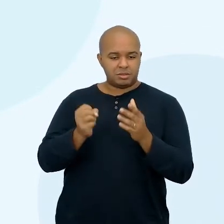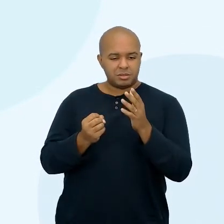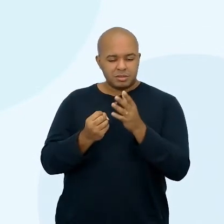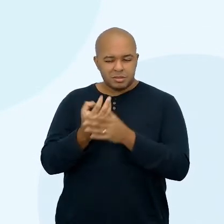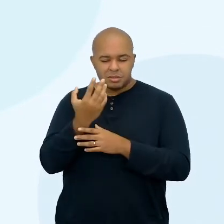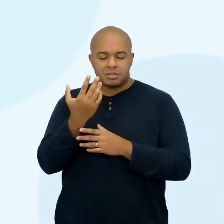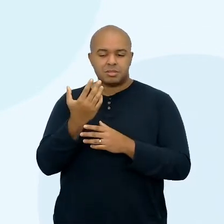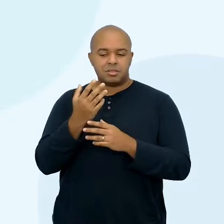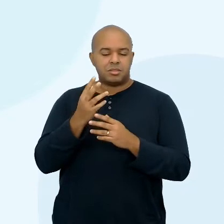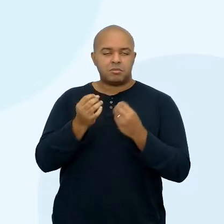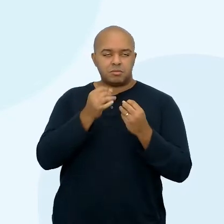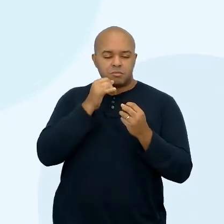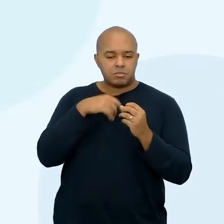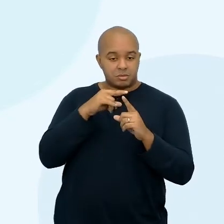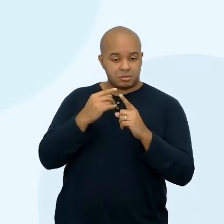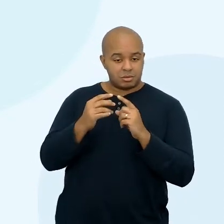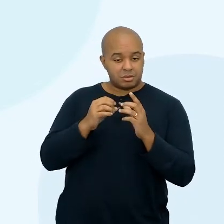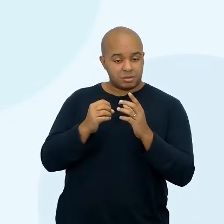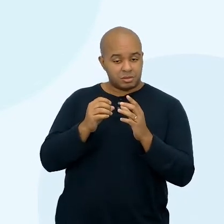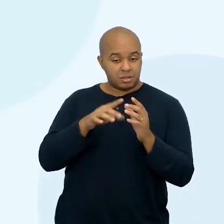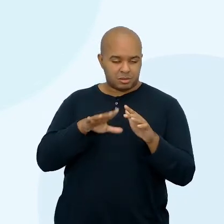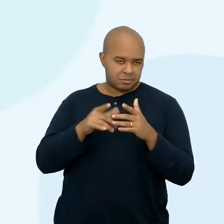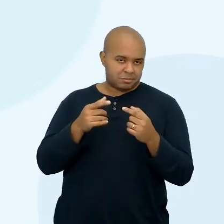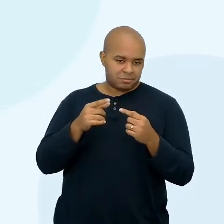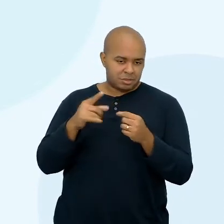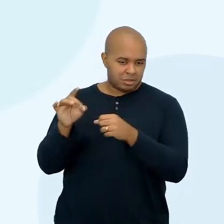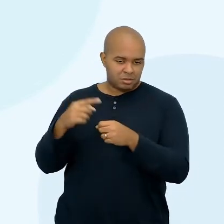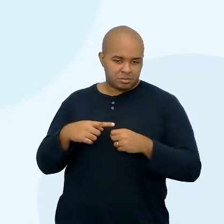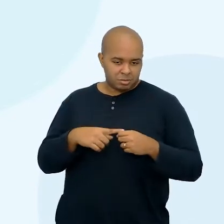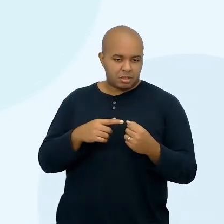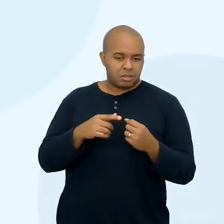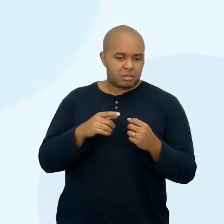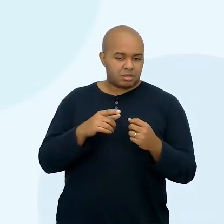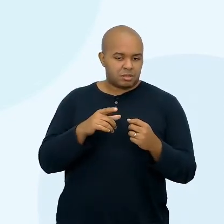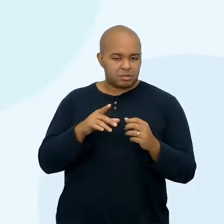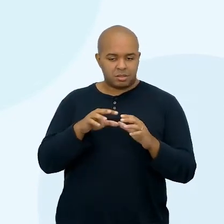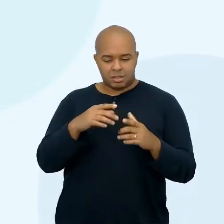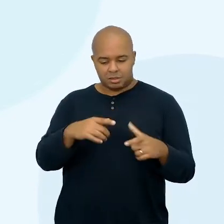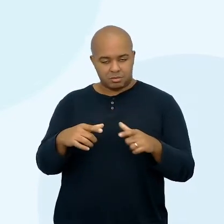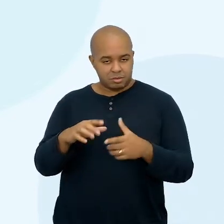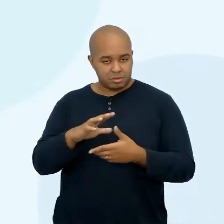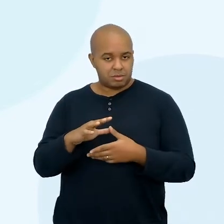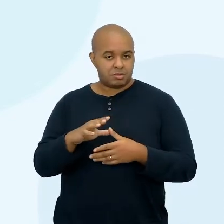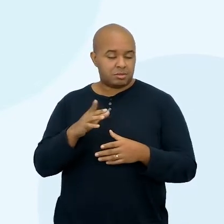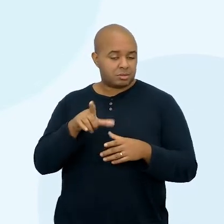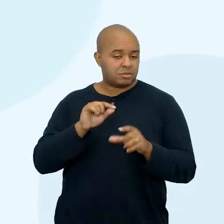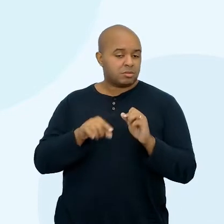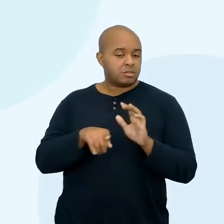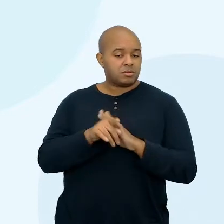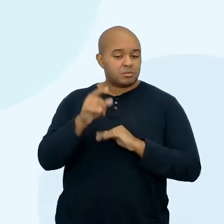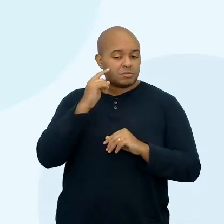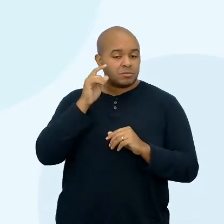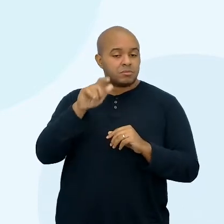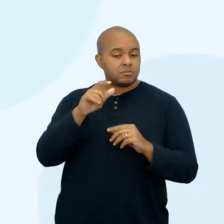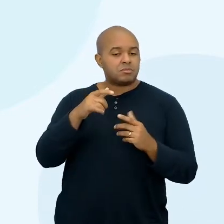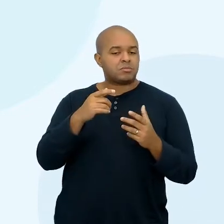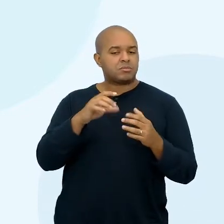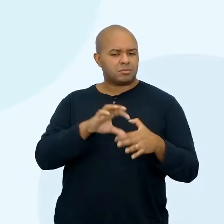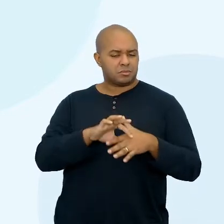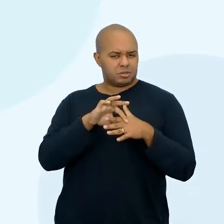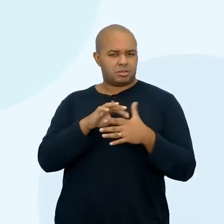essa outra Câmara, que é o Senado, para que estados muito povoados, muito